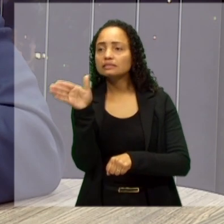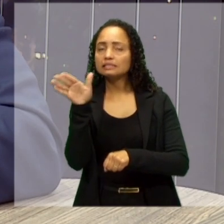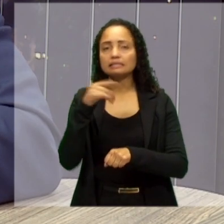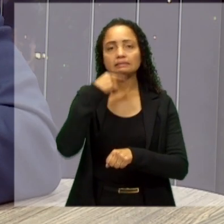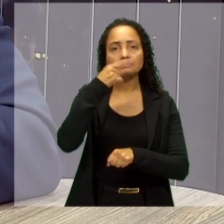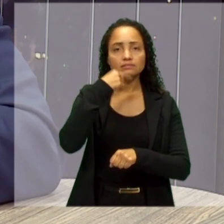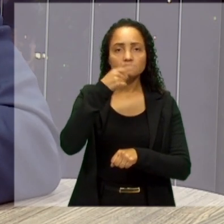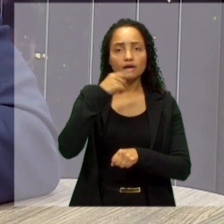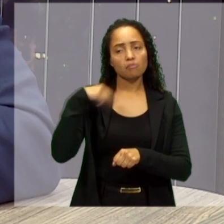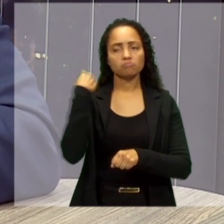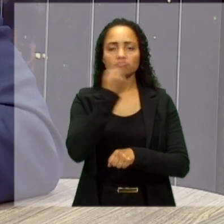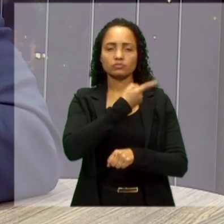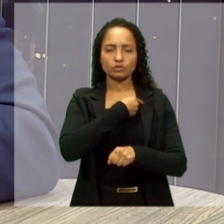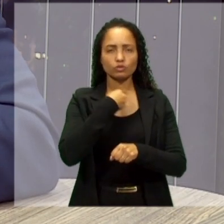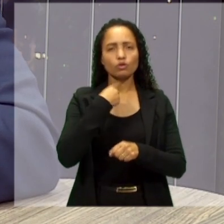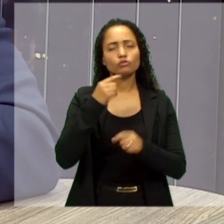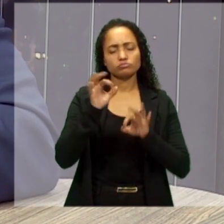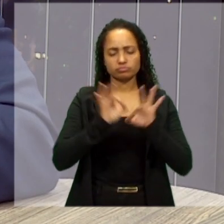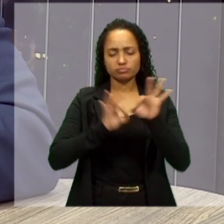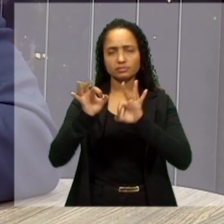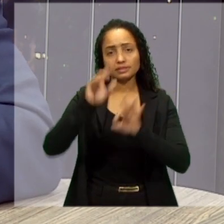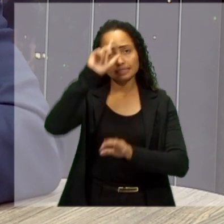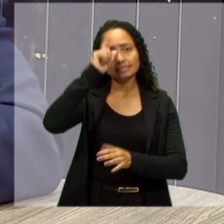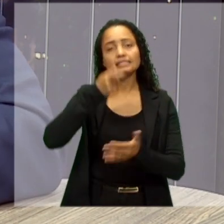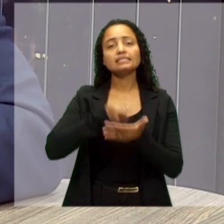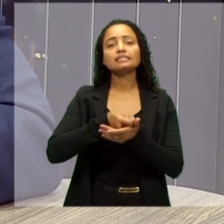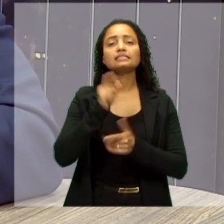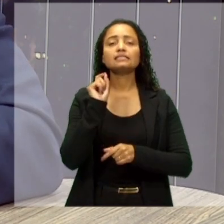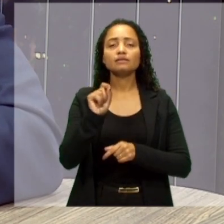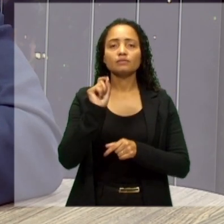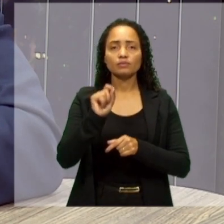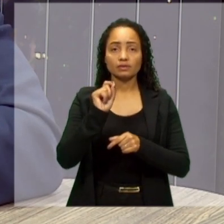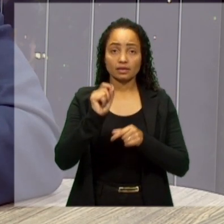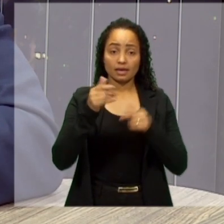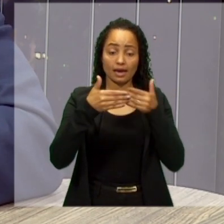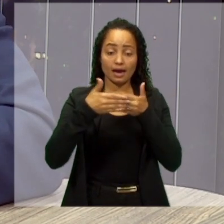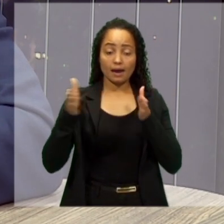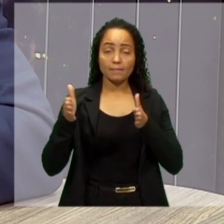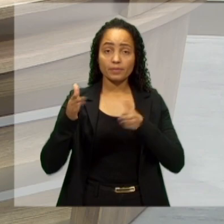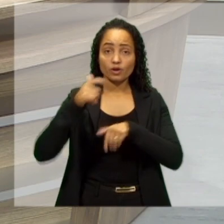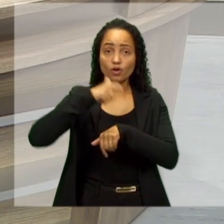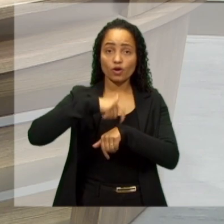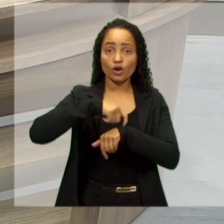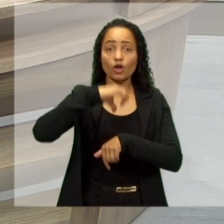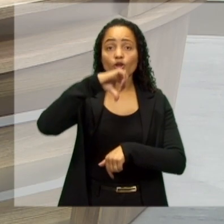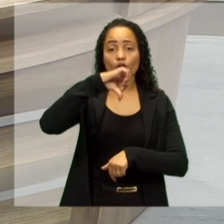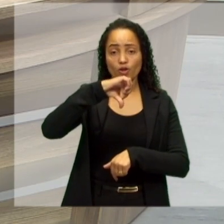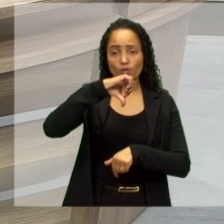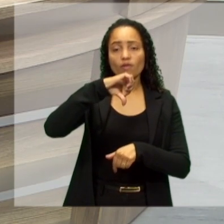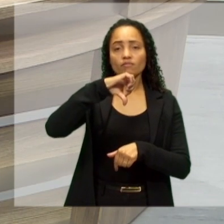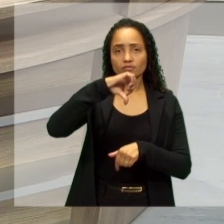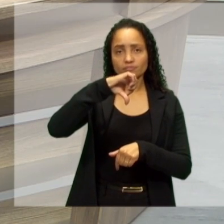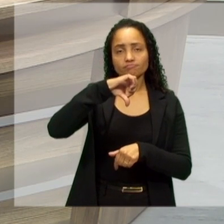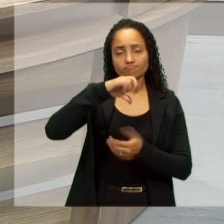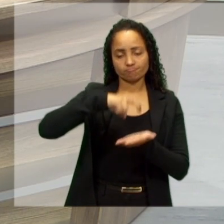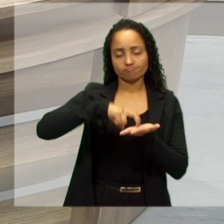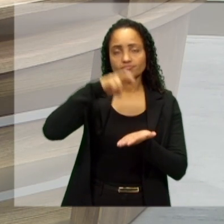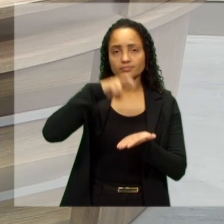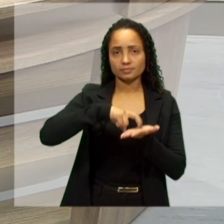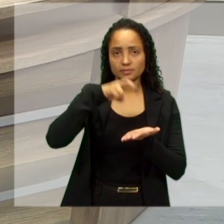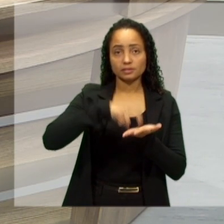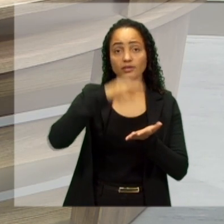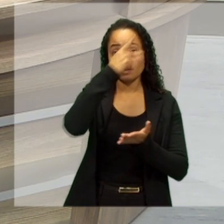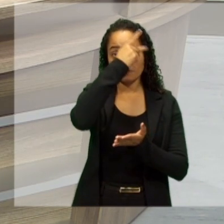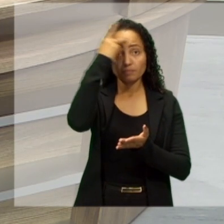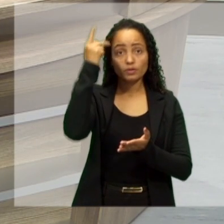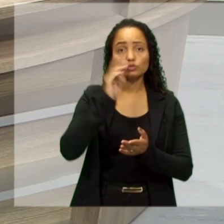decisão, e vem dado certo, que é a abertura do núcleo a partir das 9. Então, o assistido, ele já fica